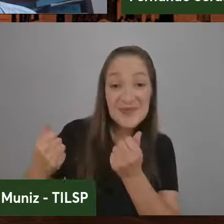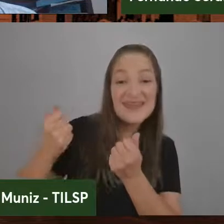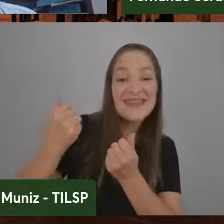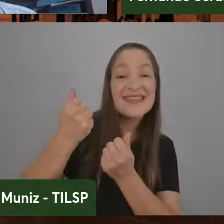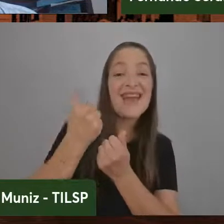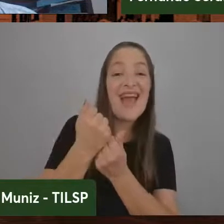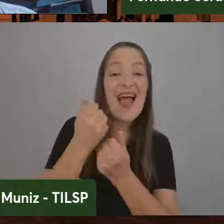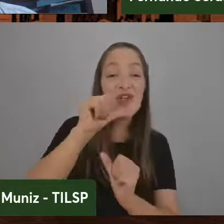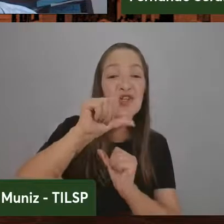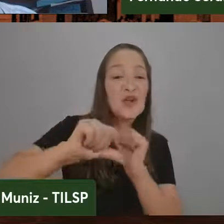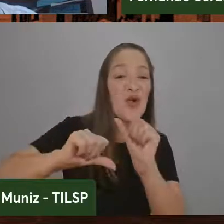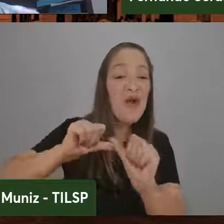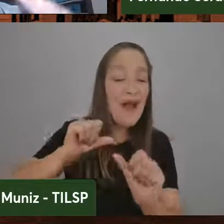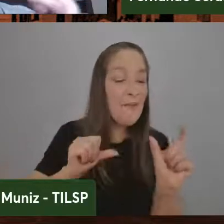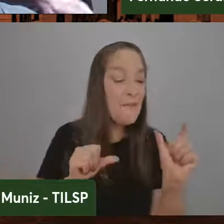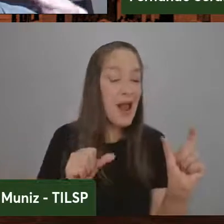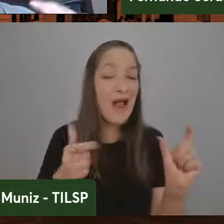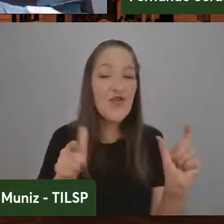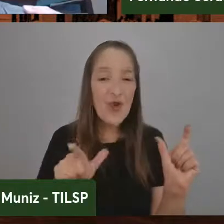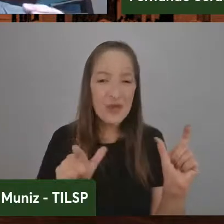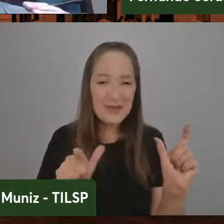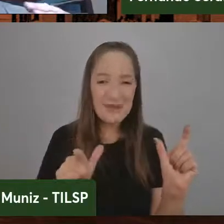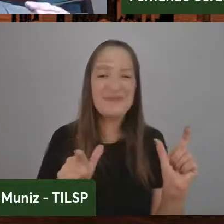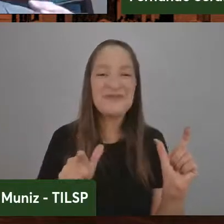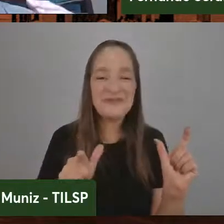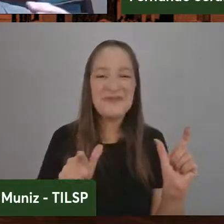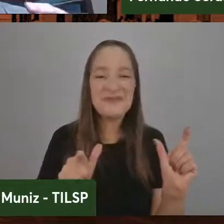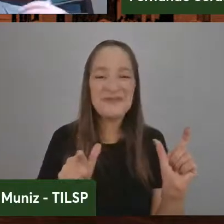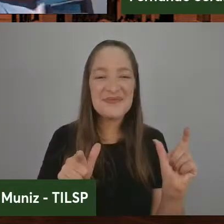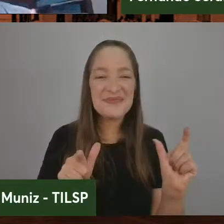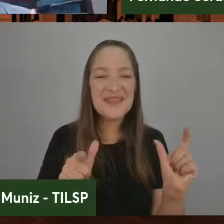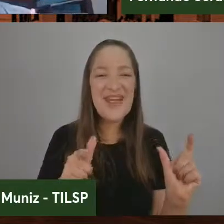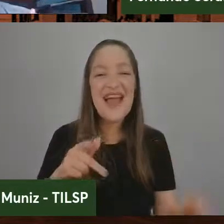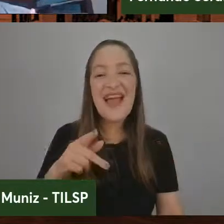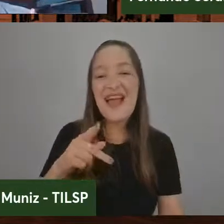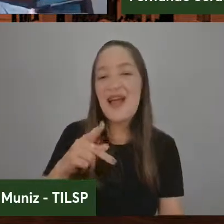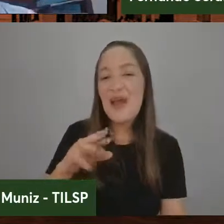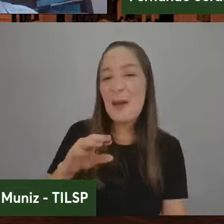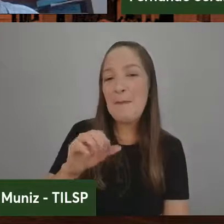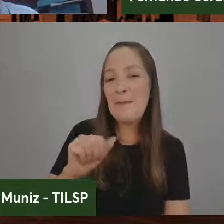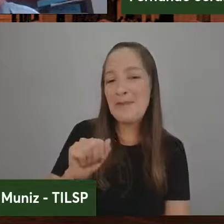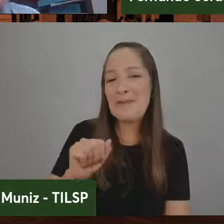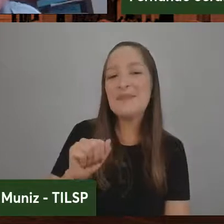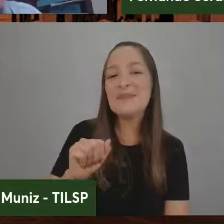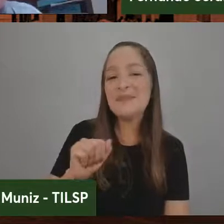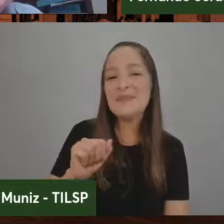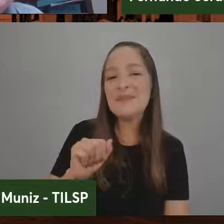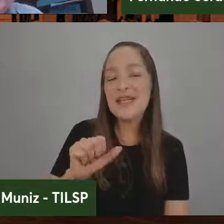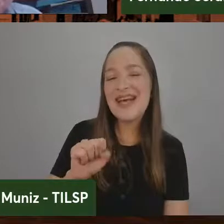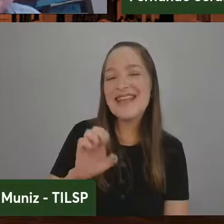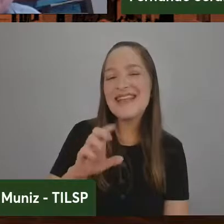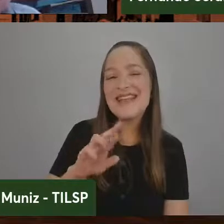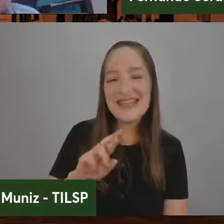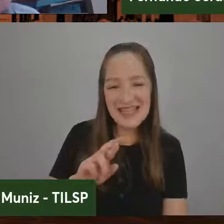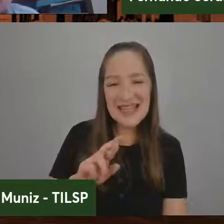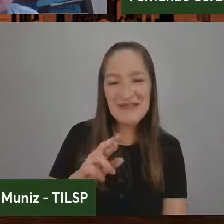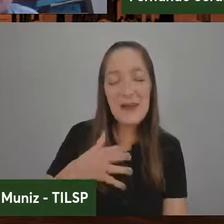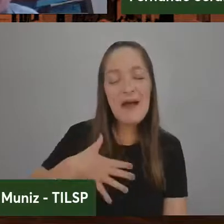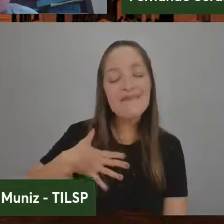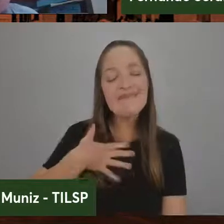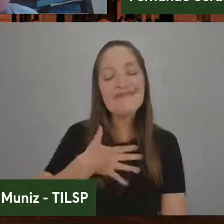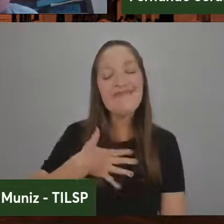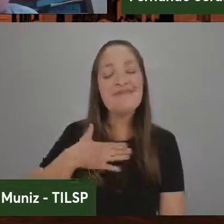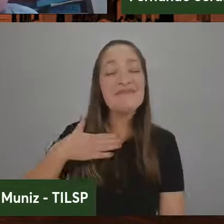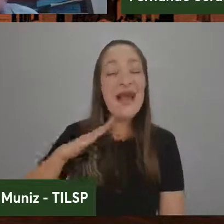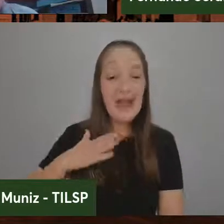por uma outra palavra. Eu acho que o mais prazeroso para mim é quando eu termino uma